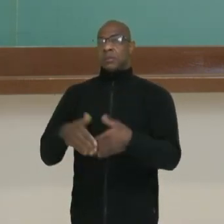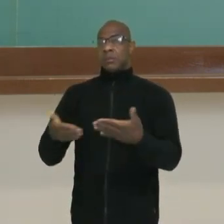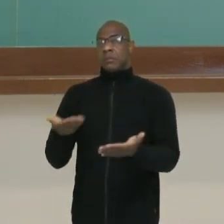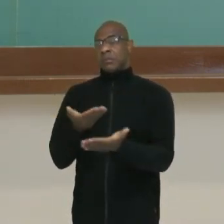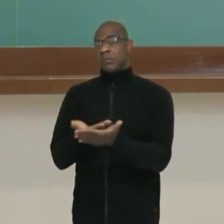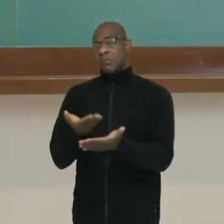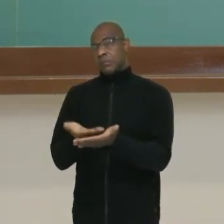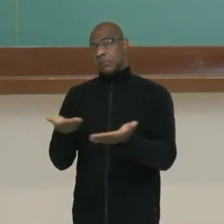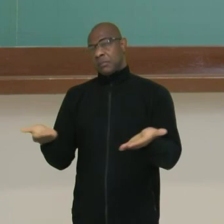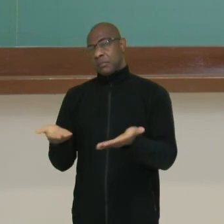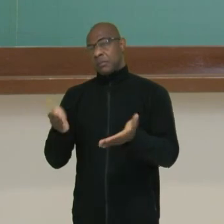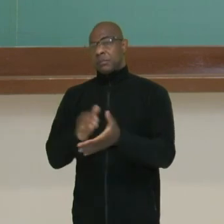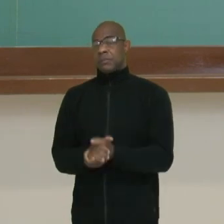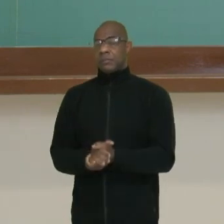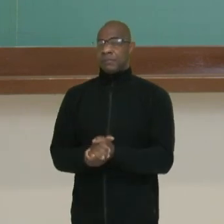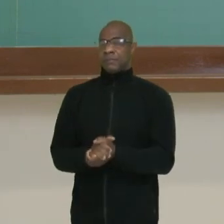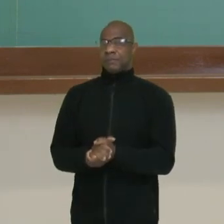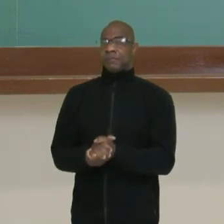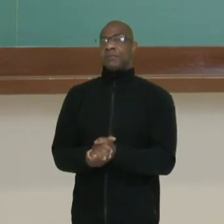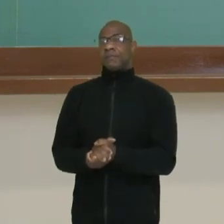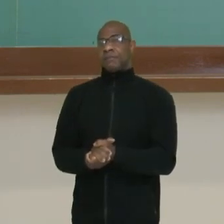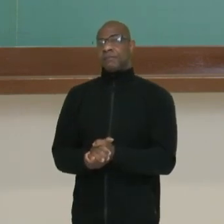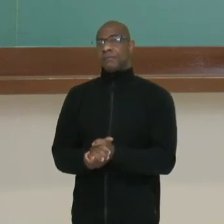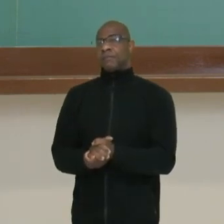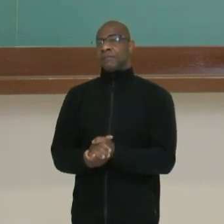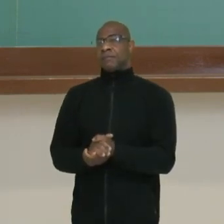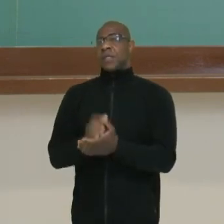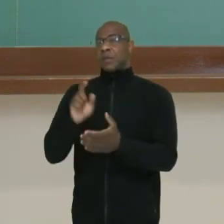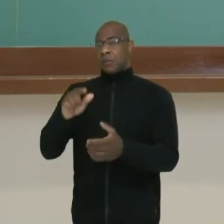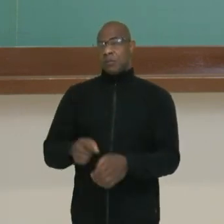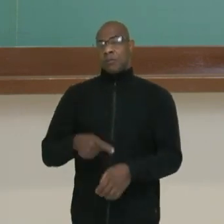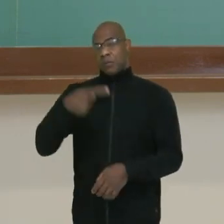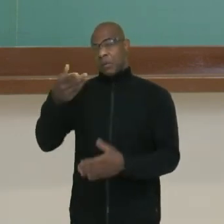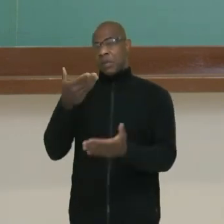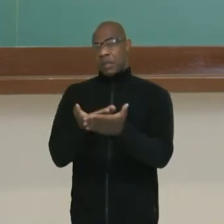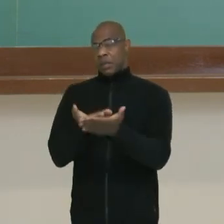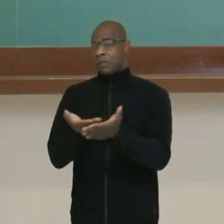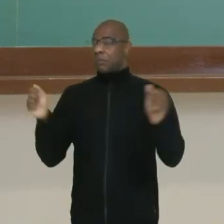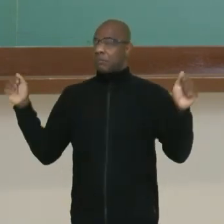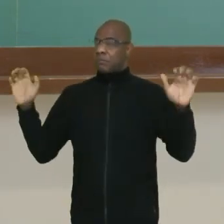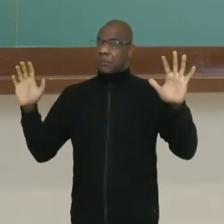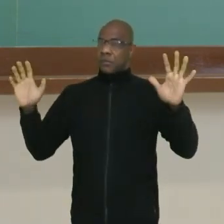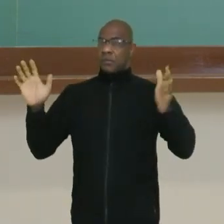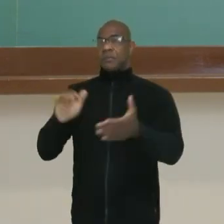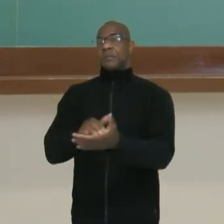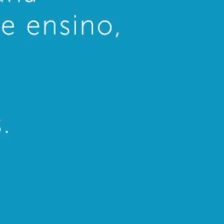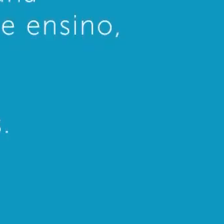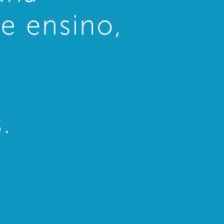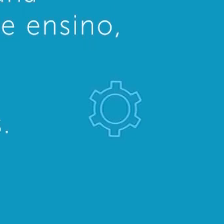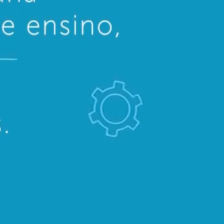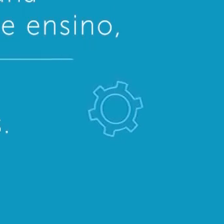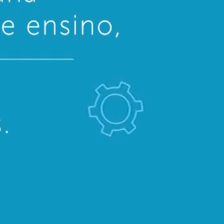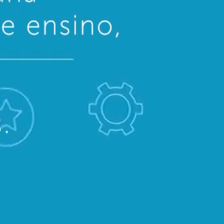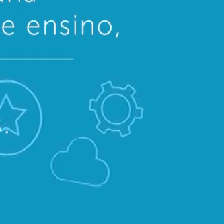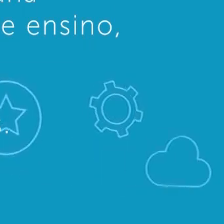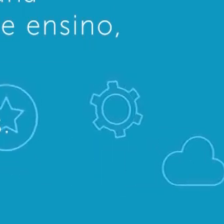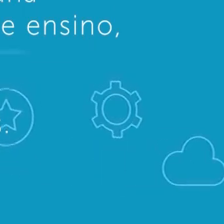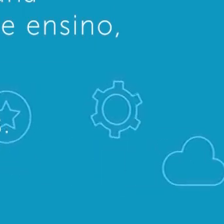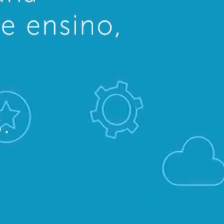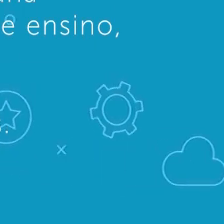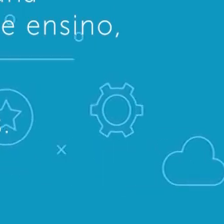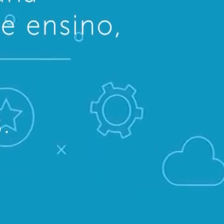nessa aula é só. Nós nos vemos novamente na próxima aula. Bye, bye, students!